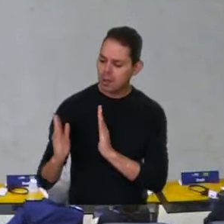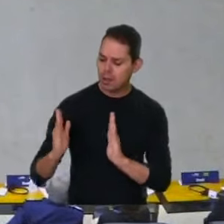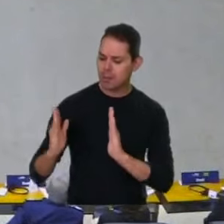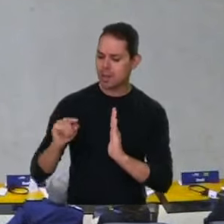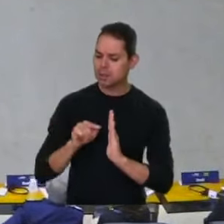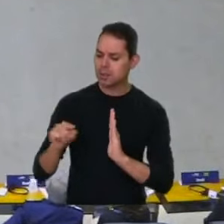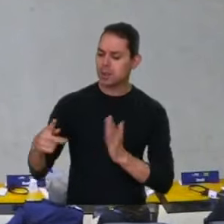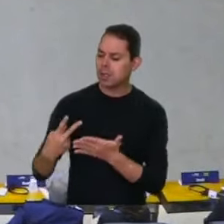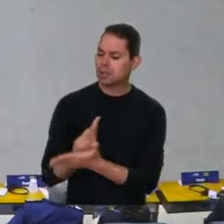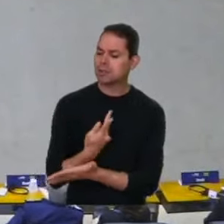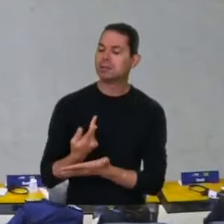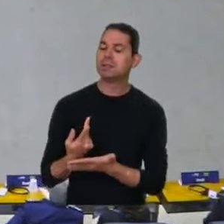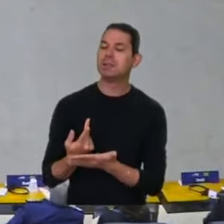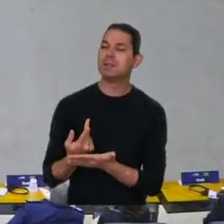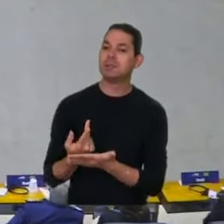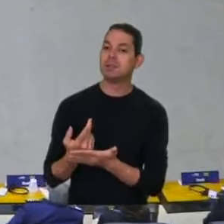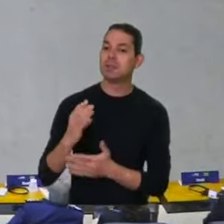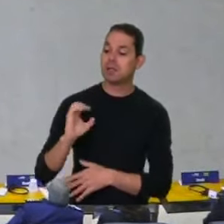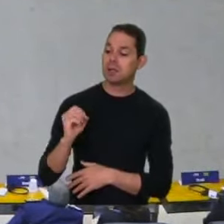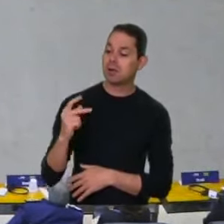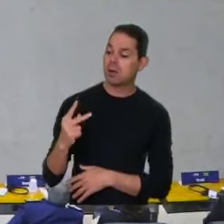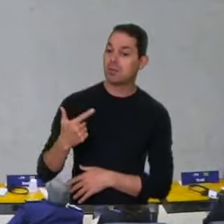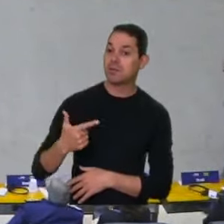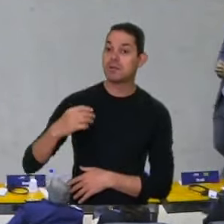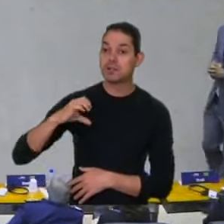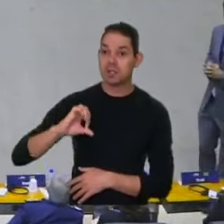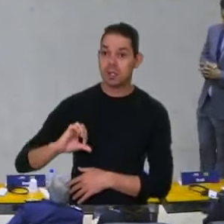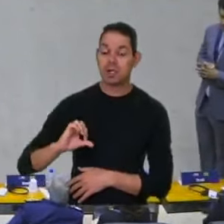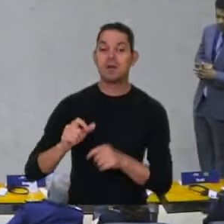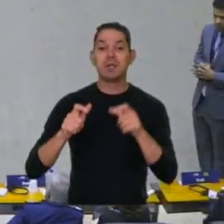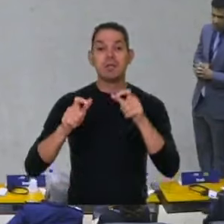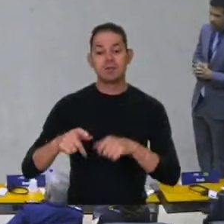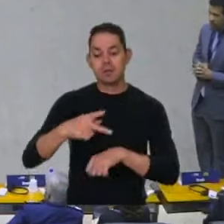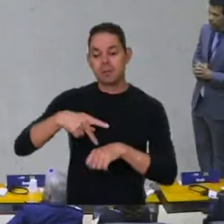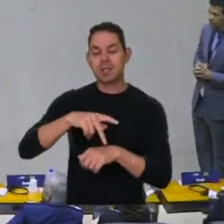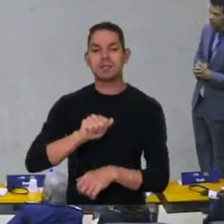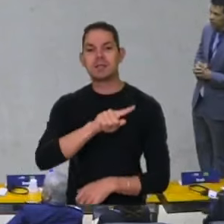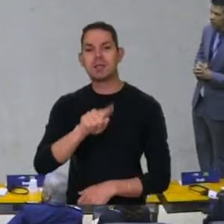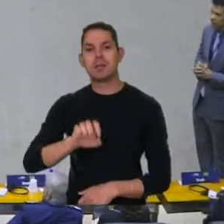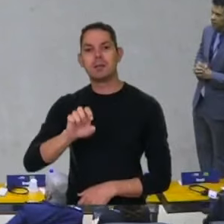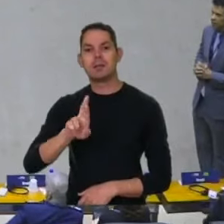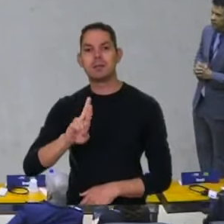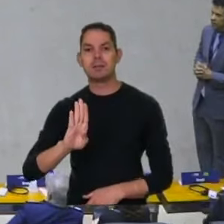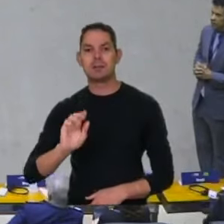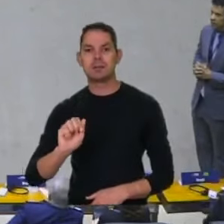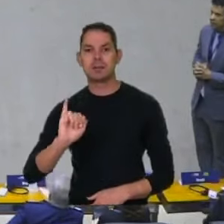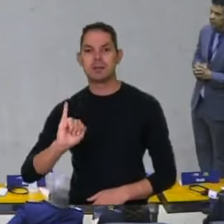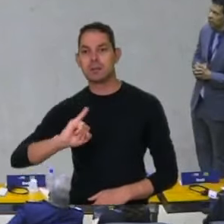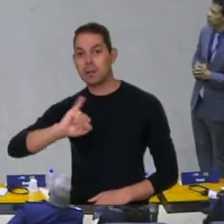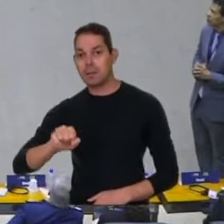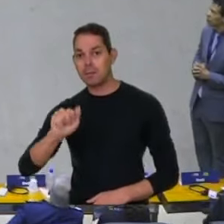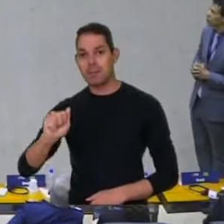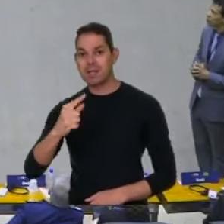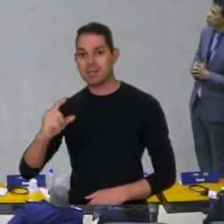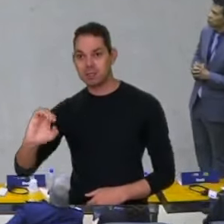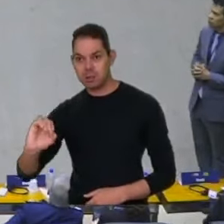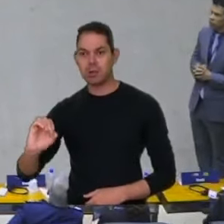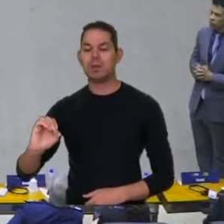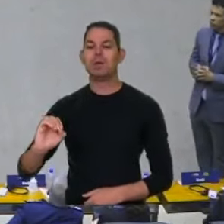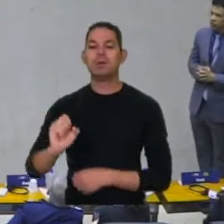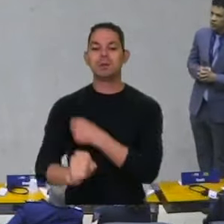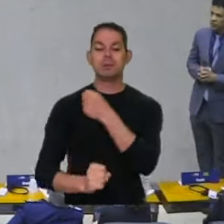está acontecendo a cop 29 no Azerbaijão e preparatória para que nós também e recebamos no